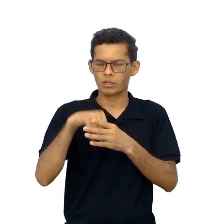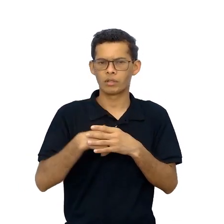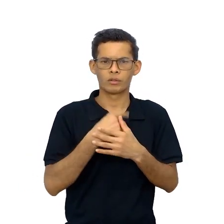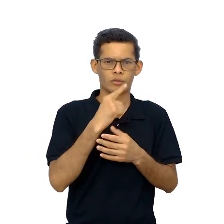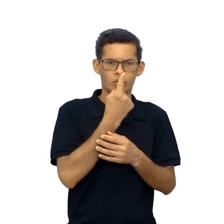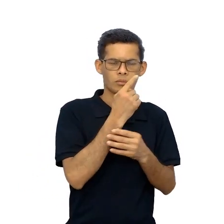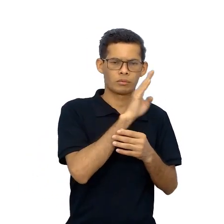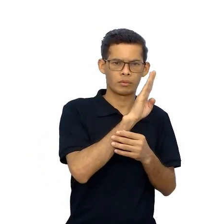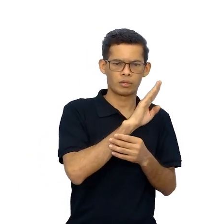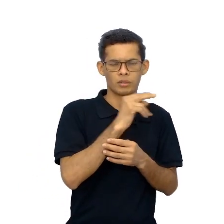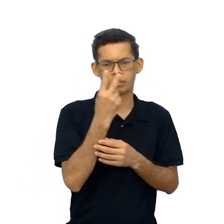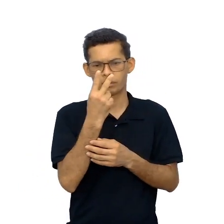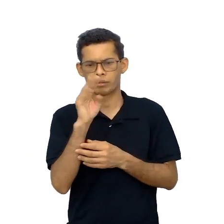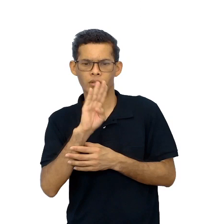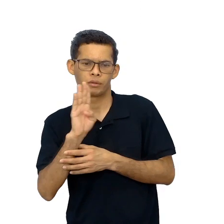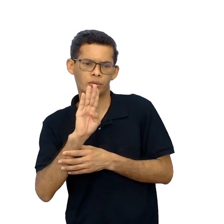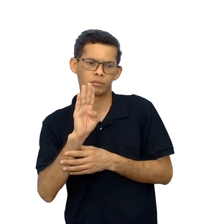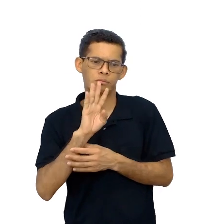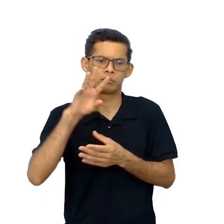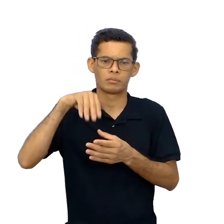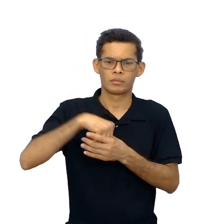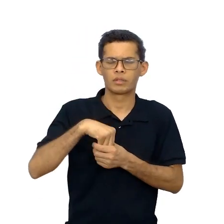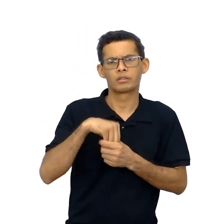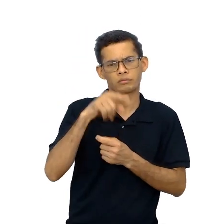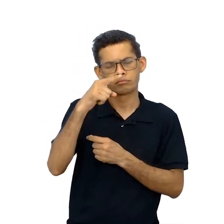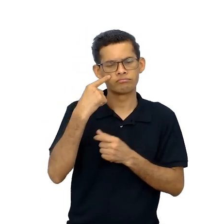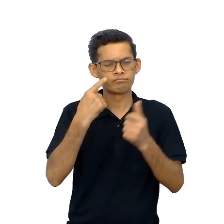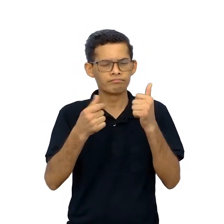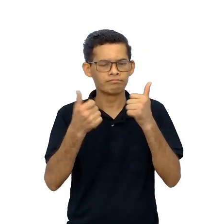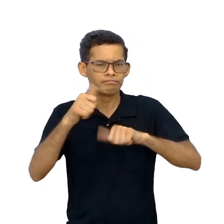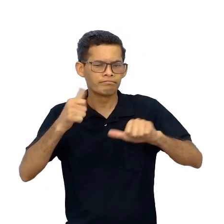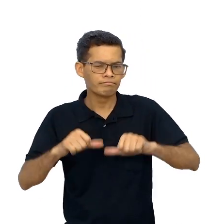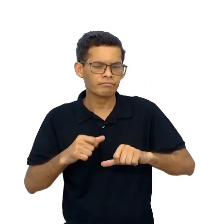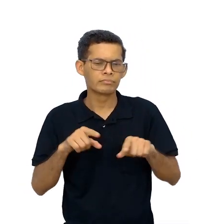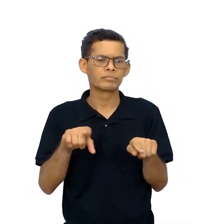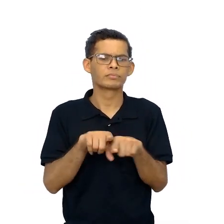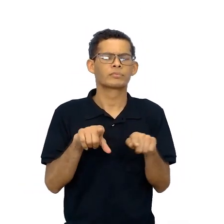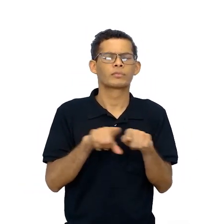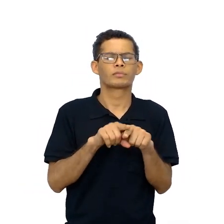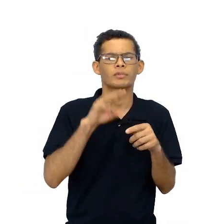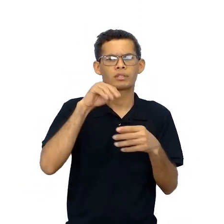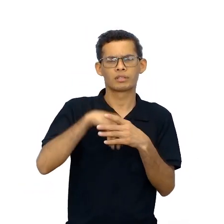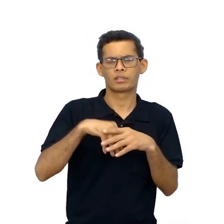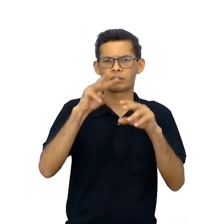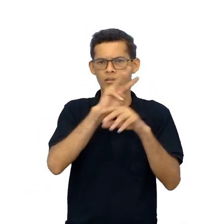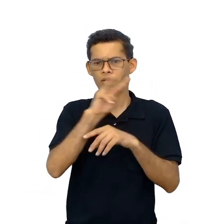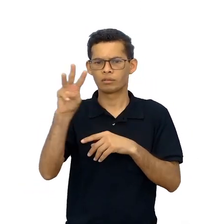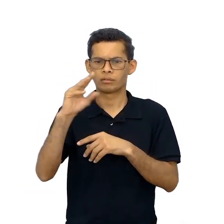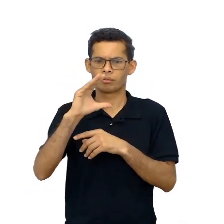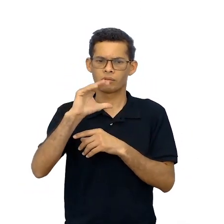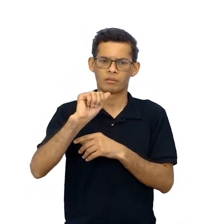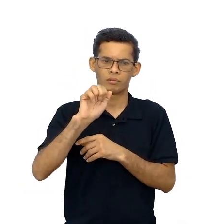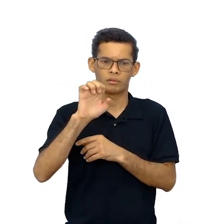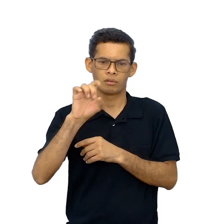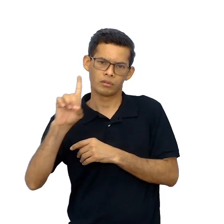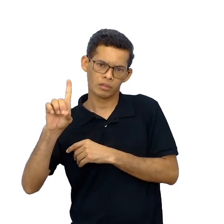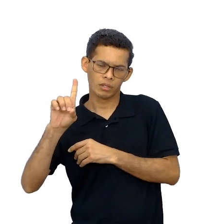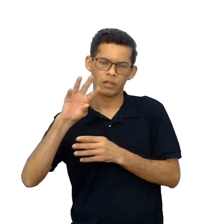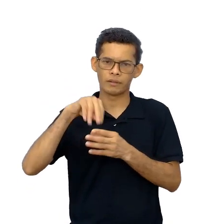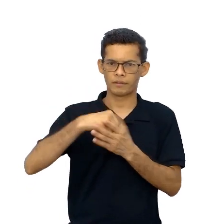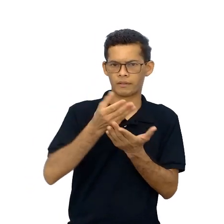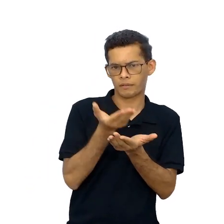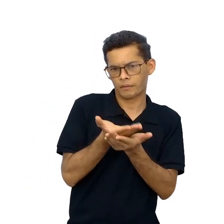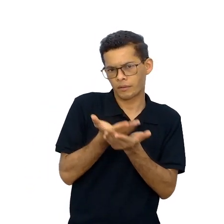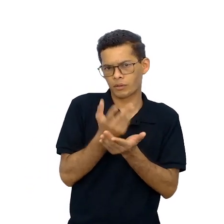nessas sequências de atividades, né? Analisem os itens do CAED das vossas escolas,